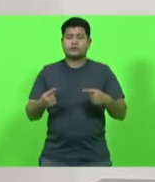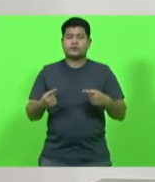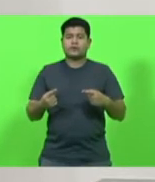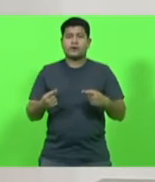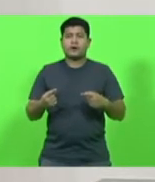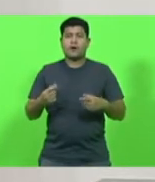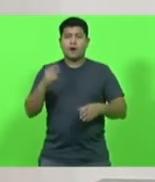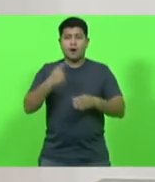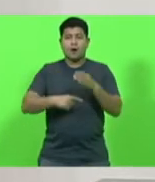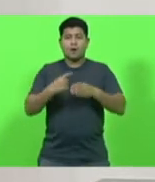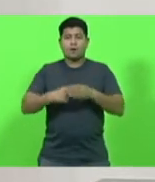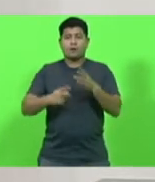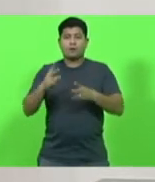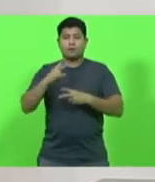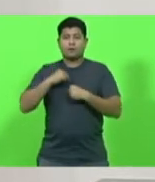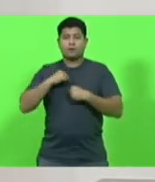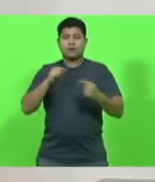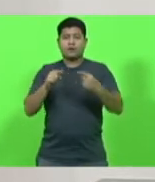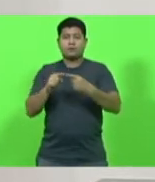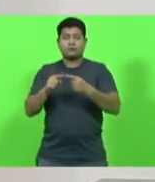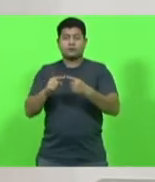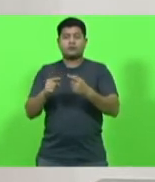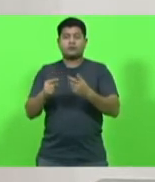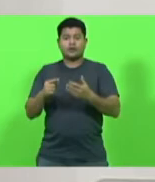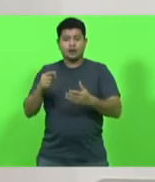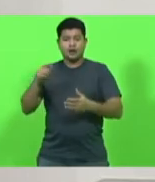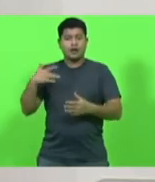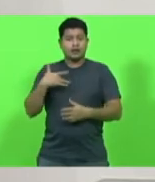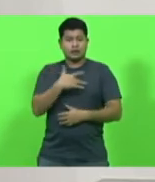que é a Comissão de Saúde Pública.